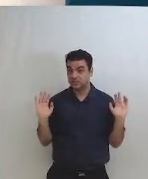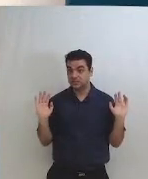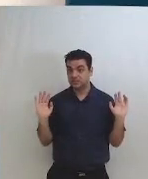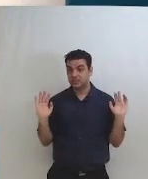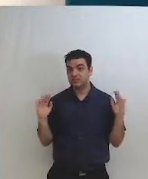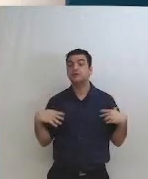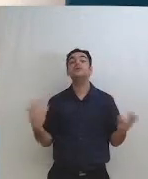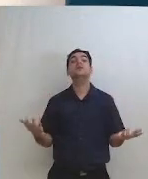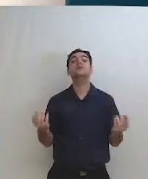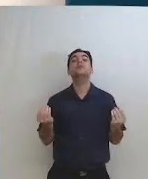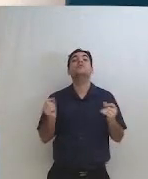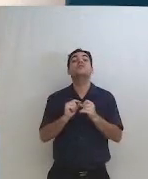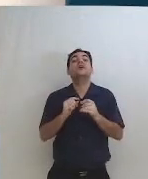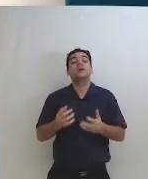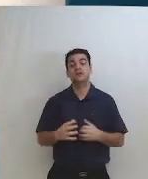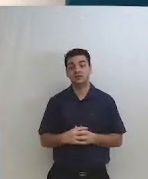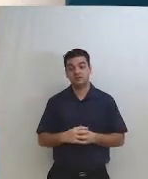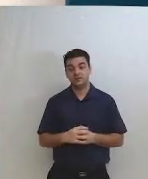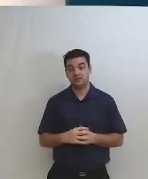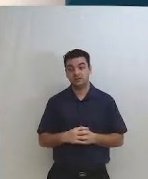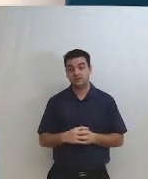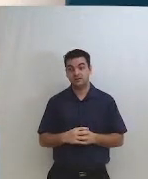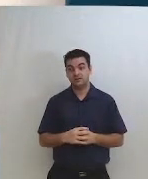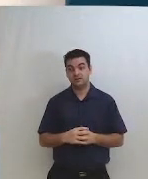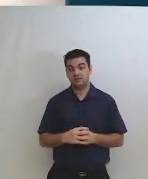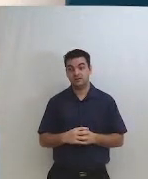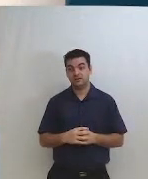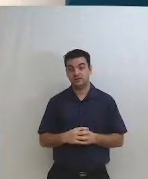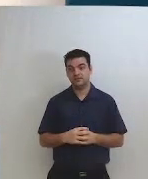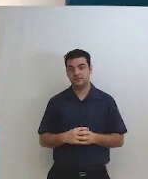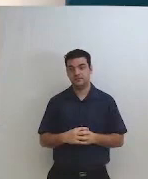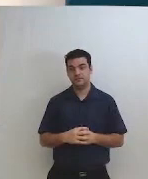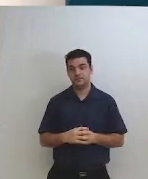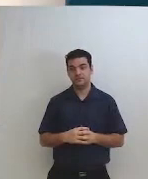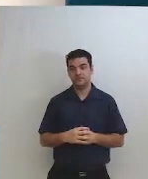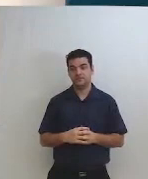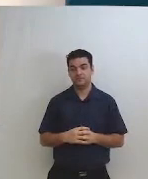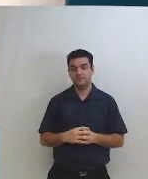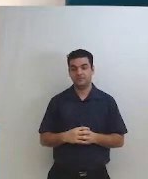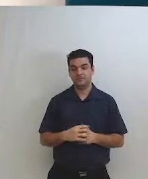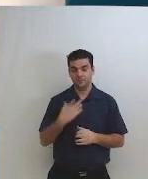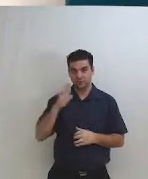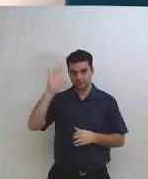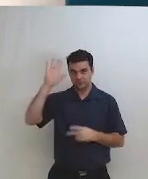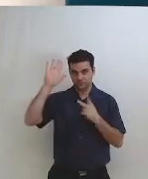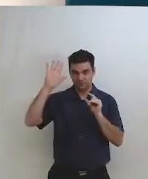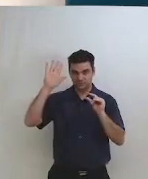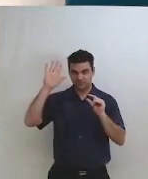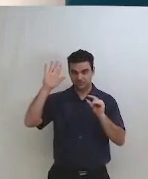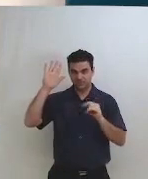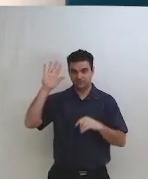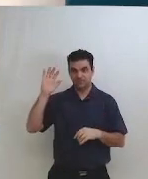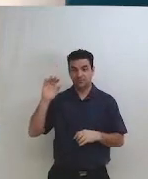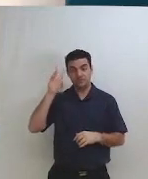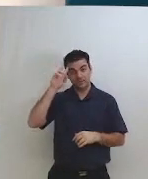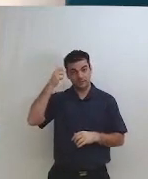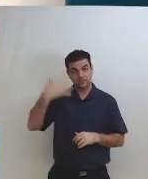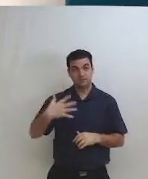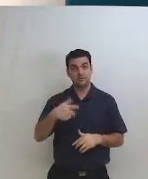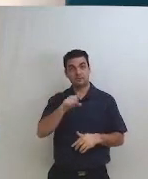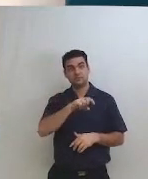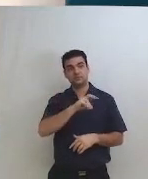precedente. Está bem descrito. Senhor ministro, pela ordem, inclusive, só reforçando, inclusive, o argumento do ministro